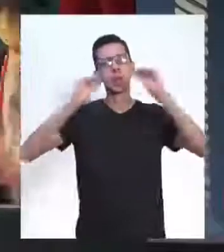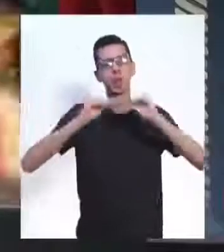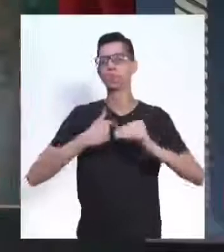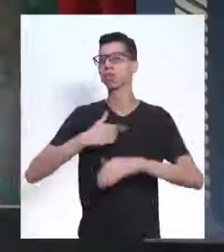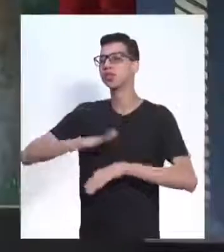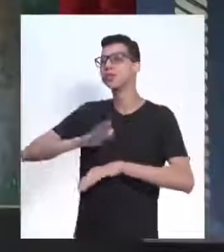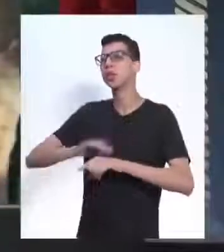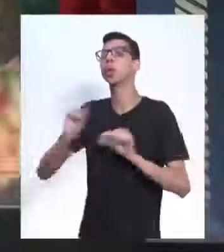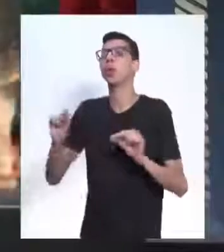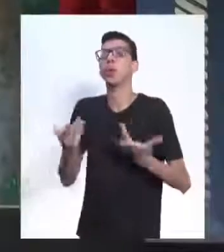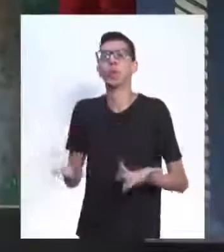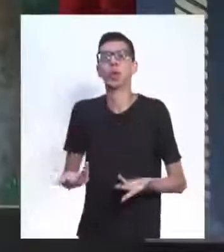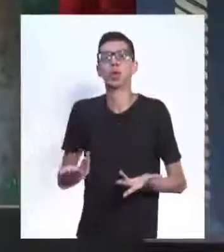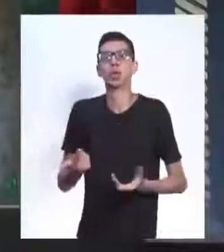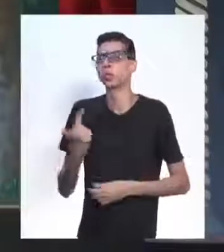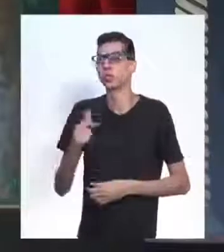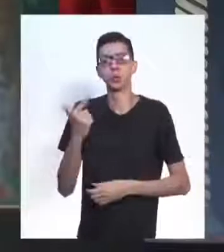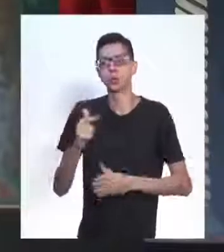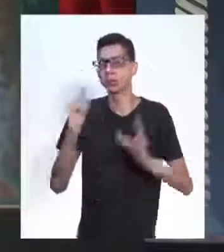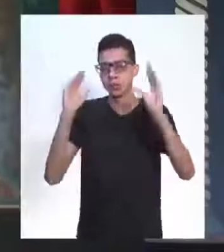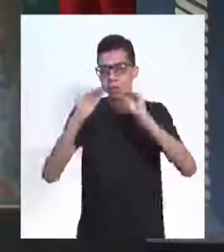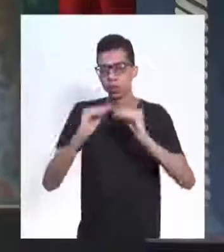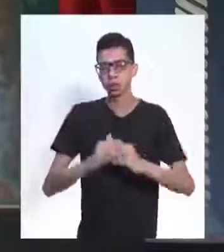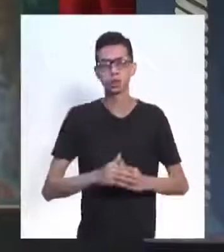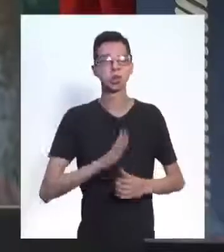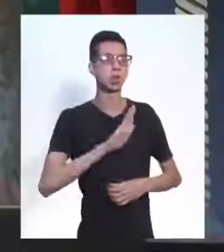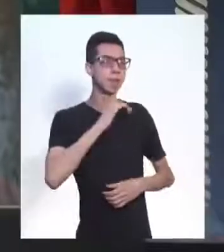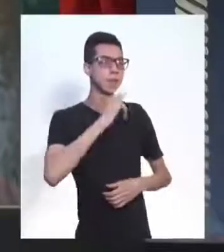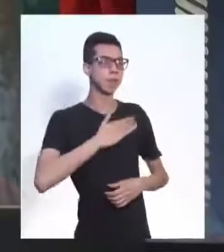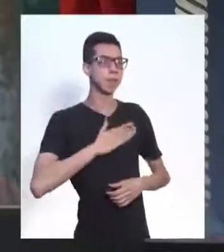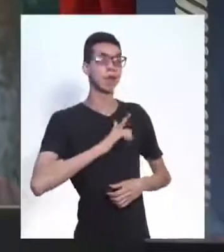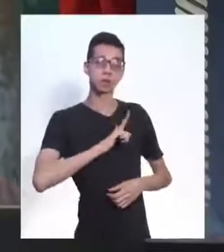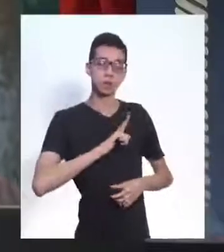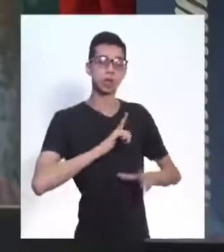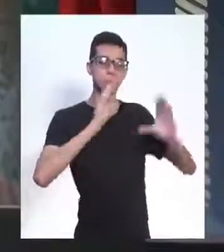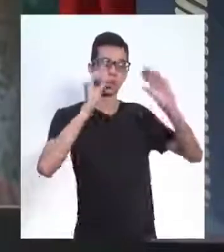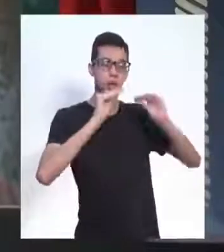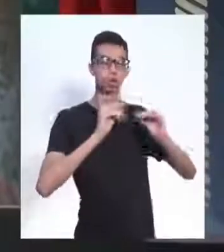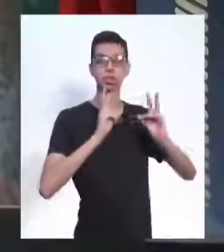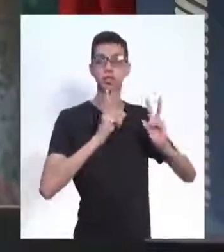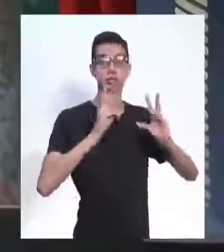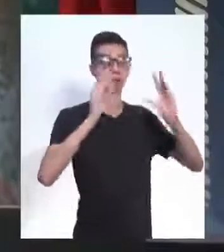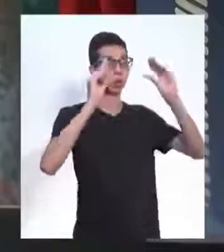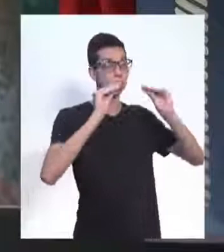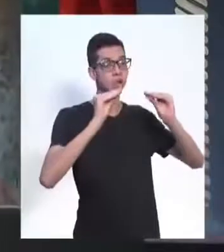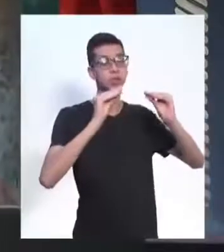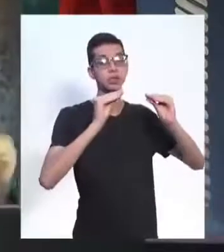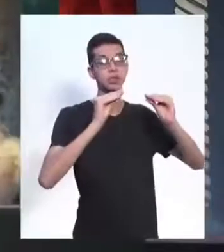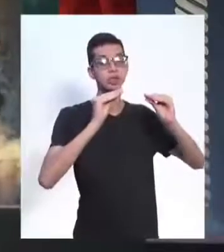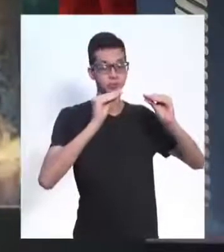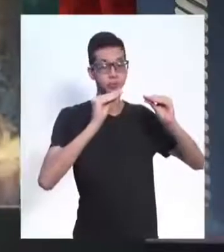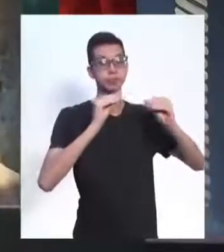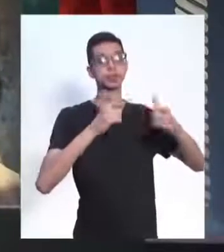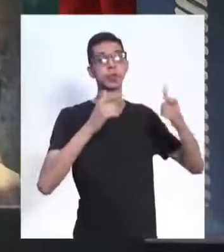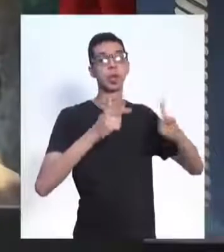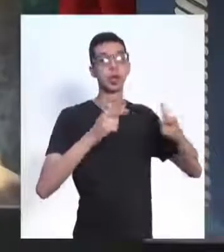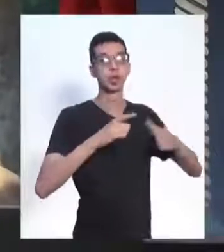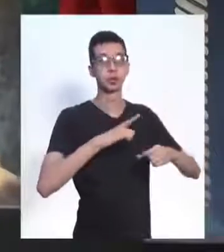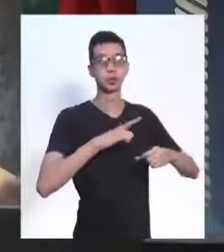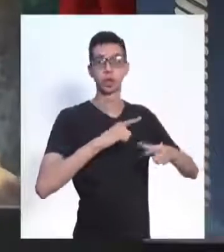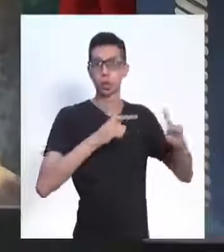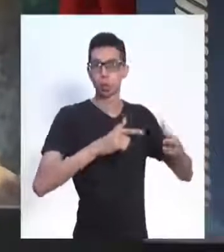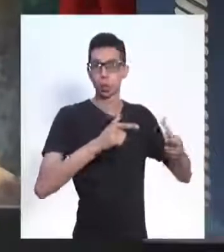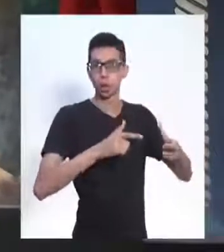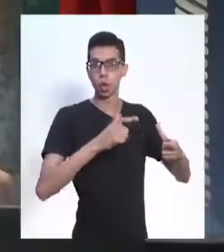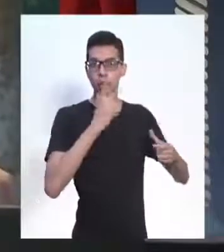fazer? Eu não tenho a noite. Mas o meu pai tem a noite. E ele guarda a noite dentro de um coco de Tucumã, lá no